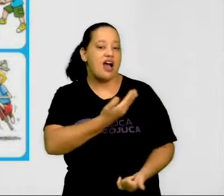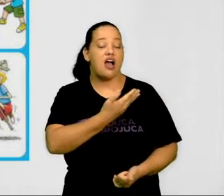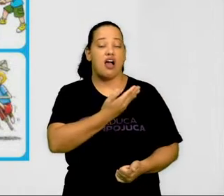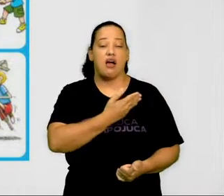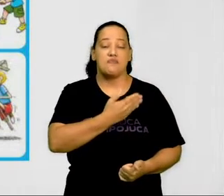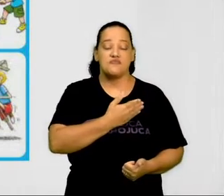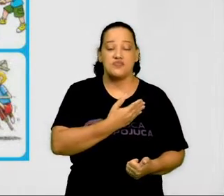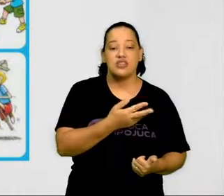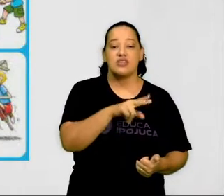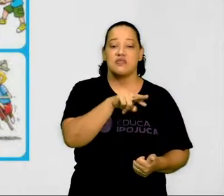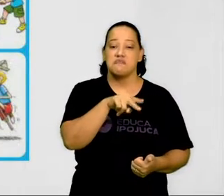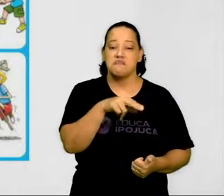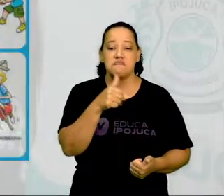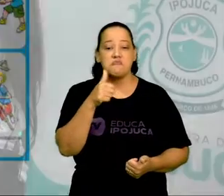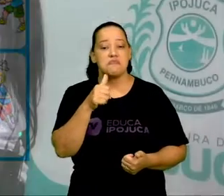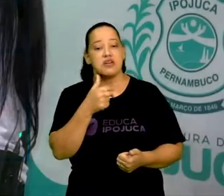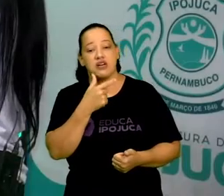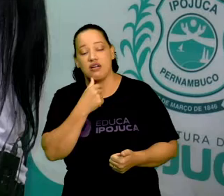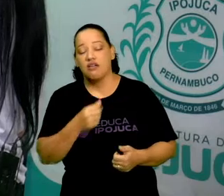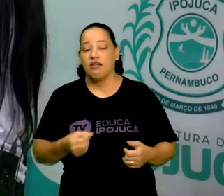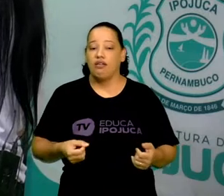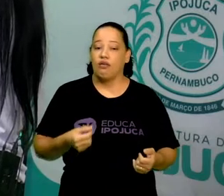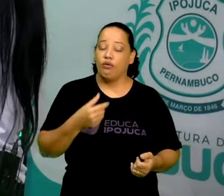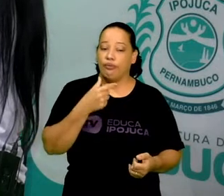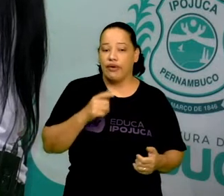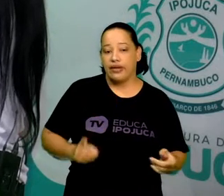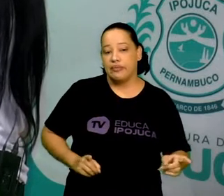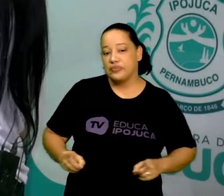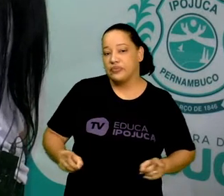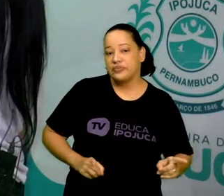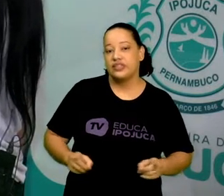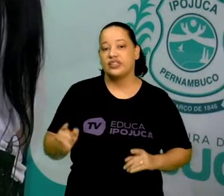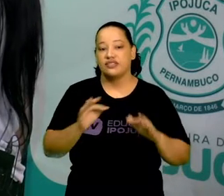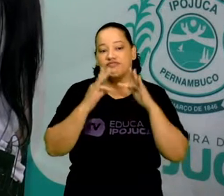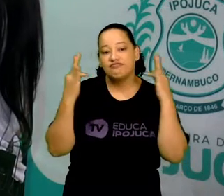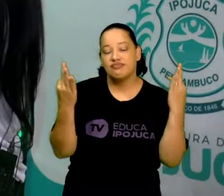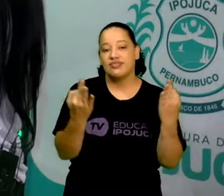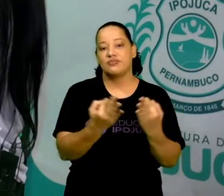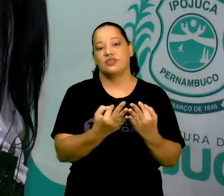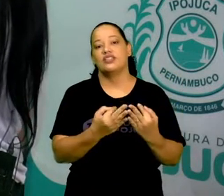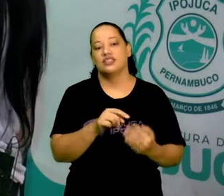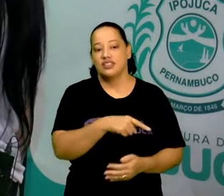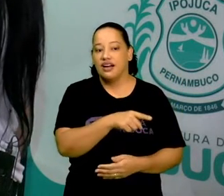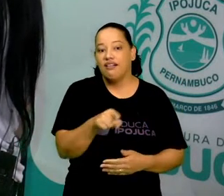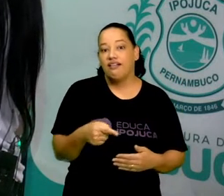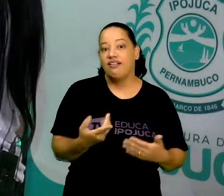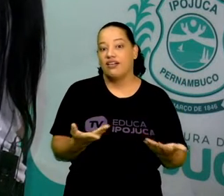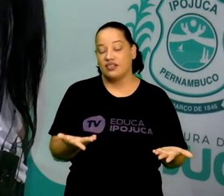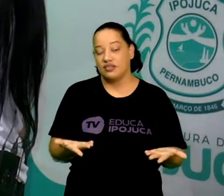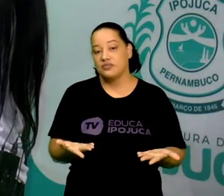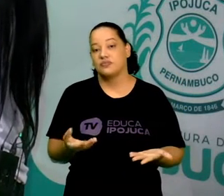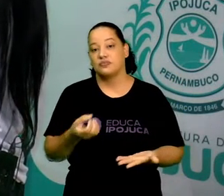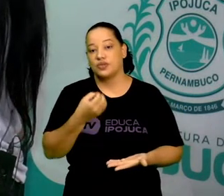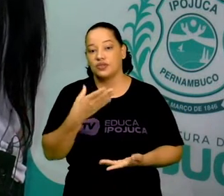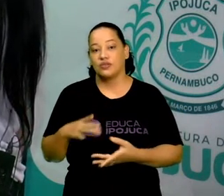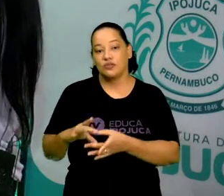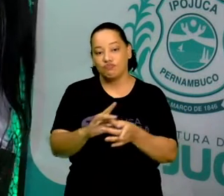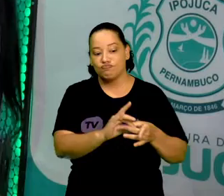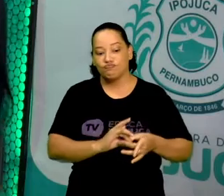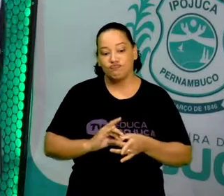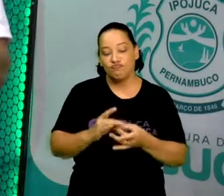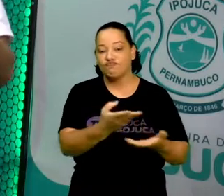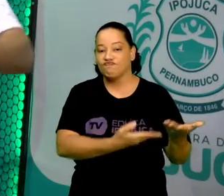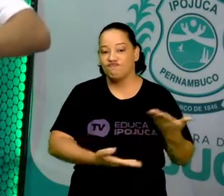amigos com seus irmãos com seus primos com seus familiares são coisas que além de integrar a